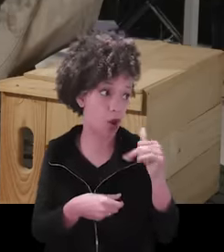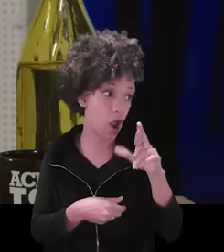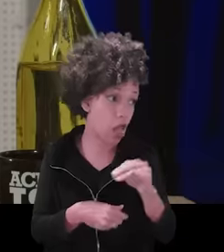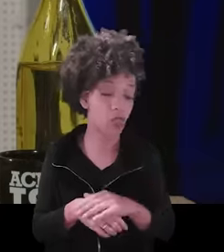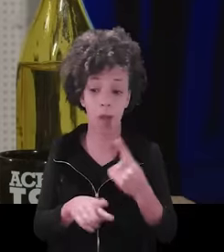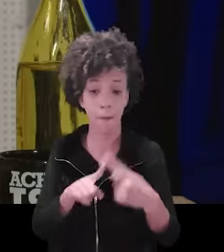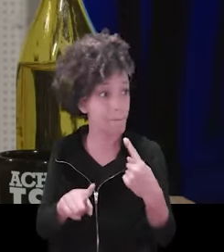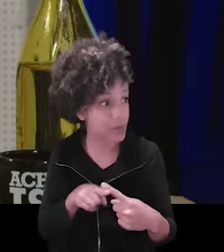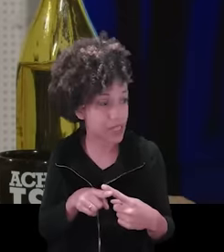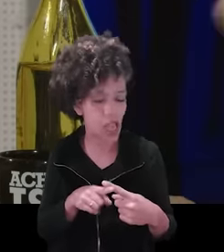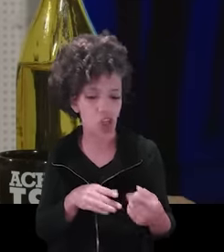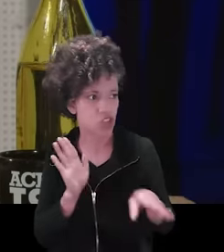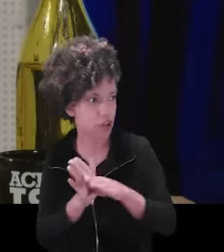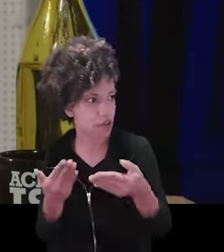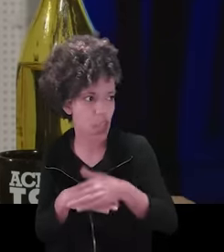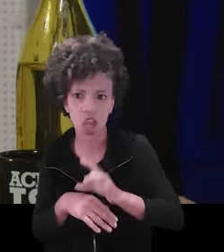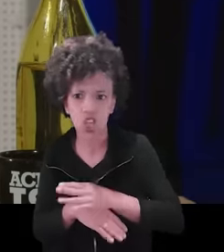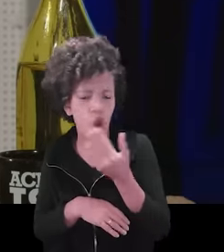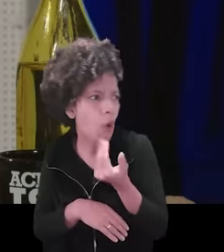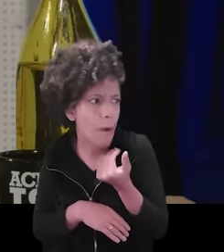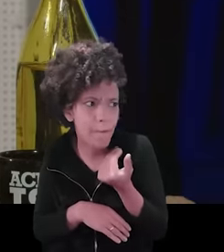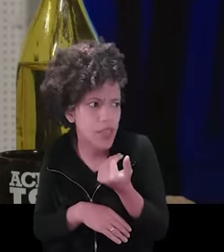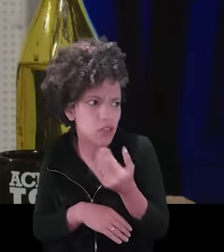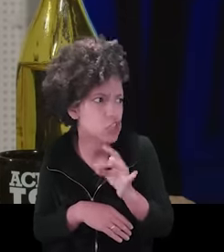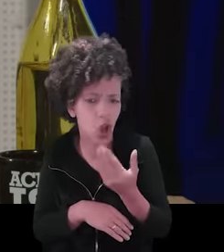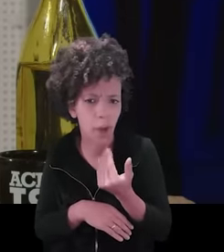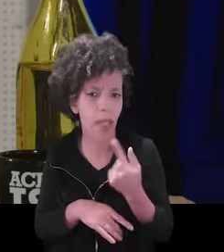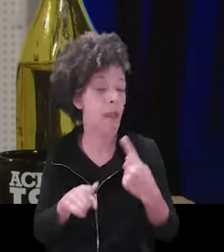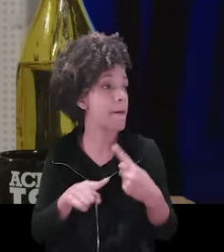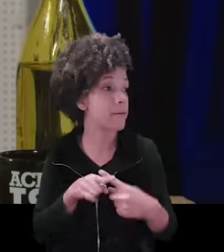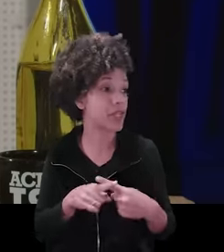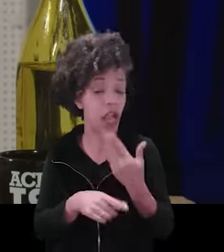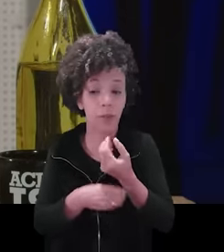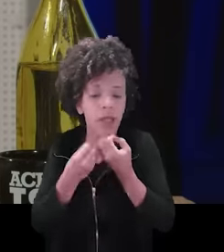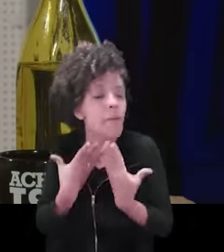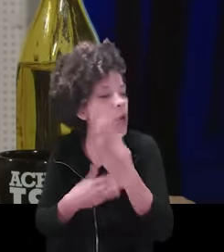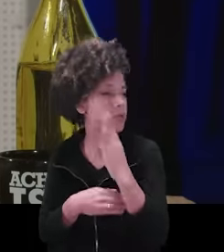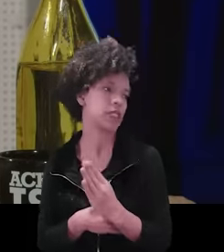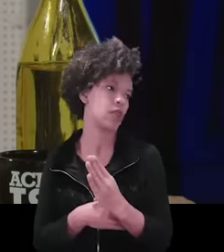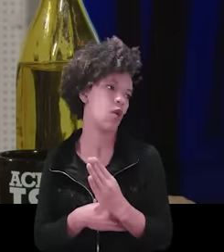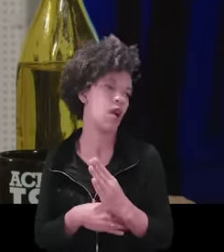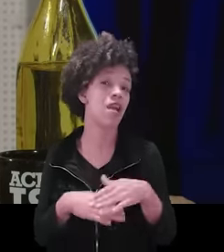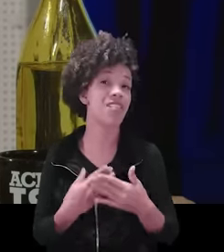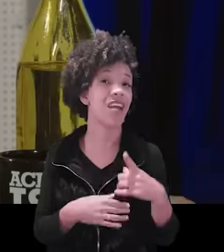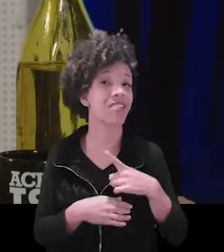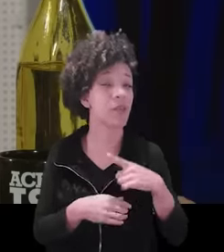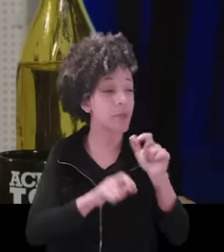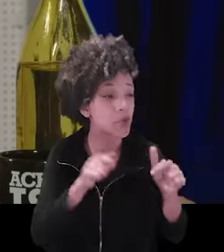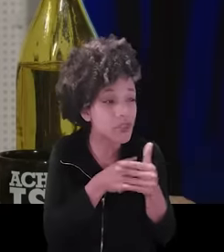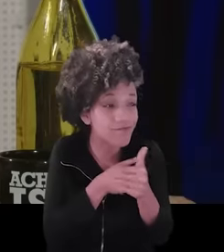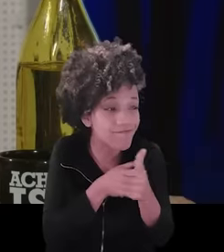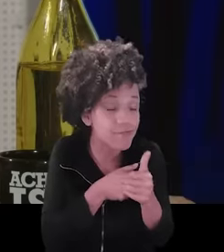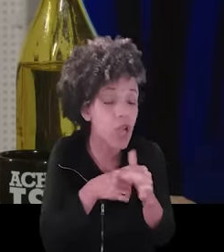voltar para Orlando rolando porque desde quando eu cheguei aqui eu só tô comendo eu só queria entender porque elas comida é muito boa e E aí tem esse